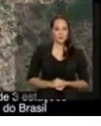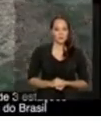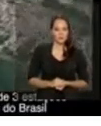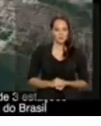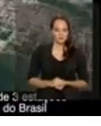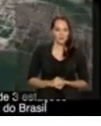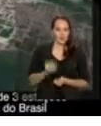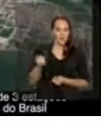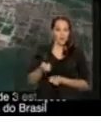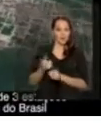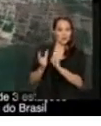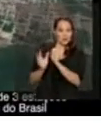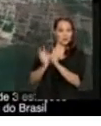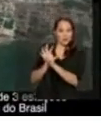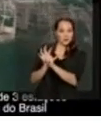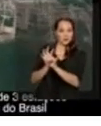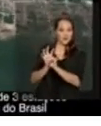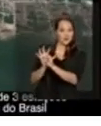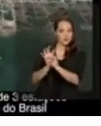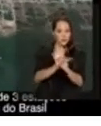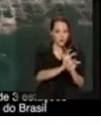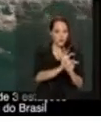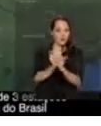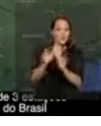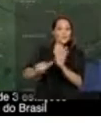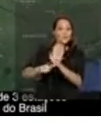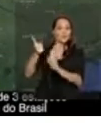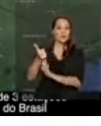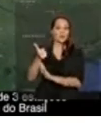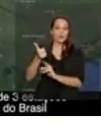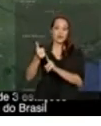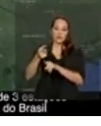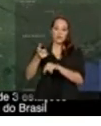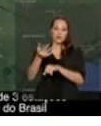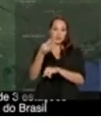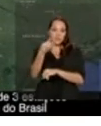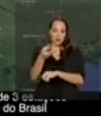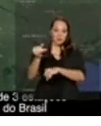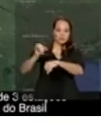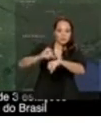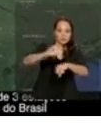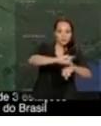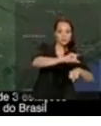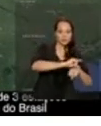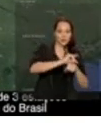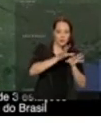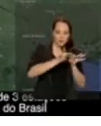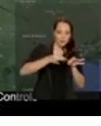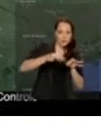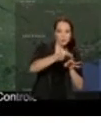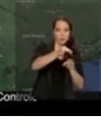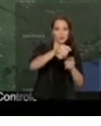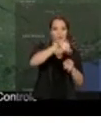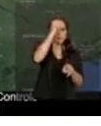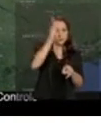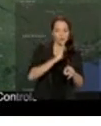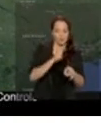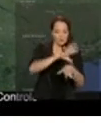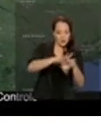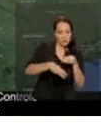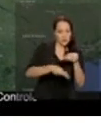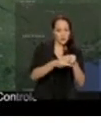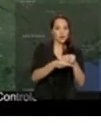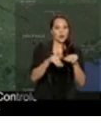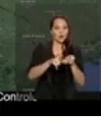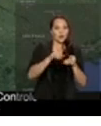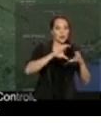a Estação Radar de Corumbá é a primeira de 3 estações implantadas ao longo da fronteira oeste do Brasil, para integrar a rede